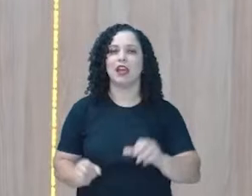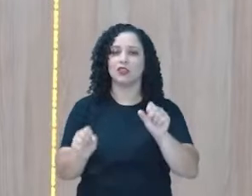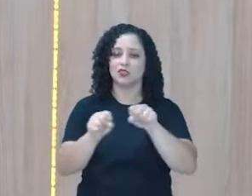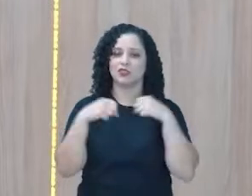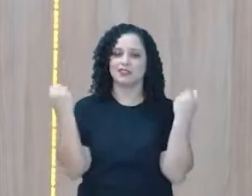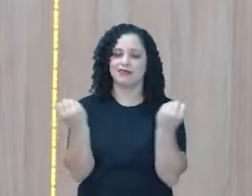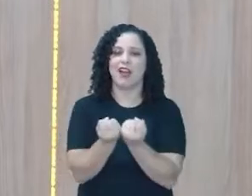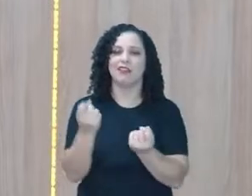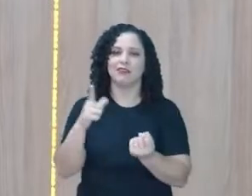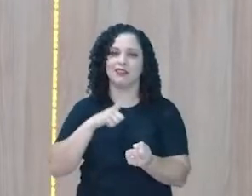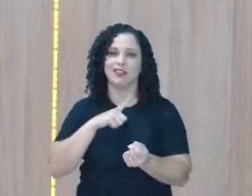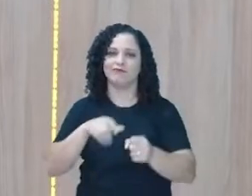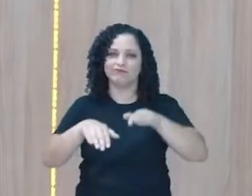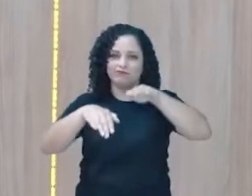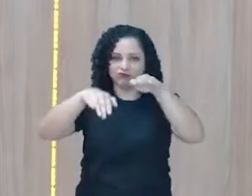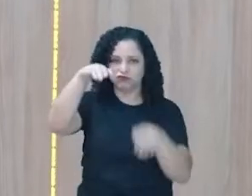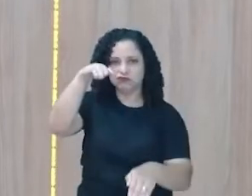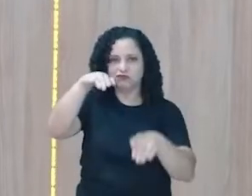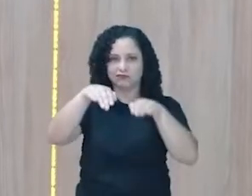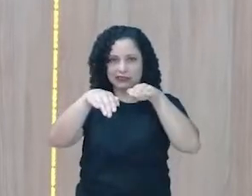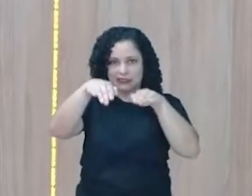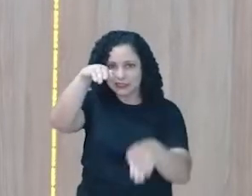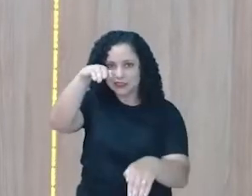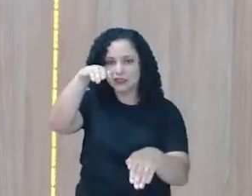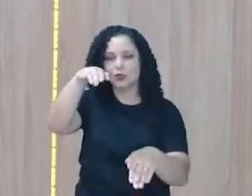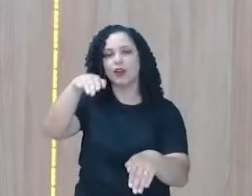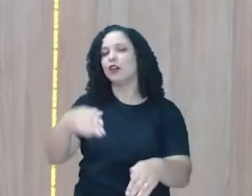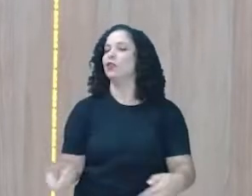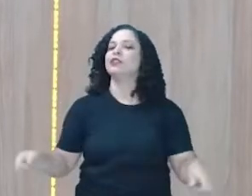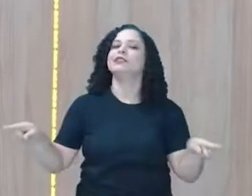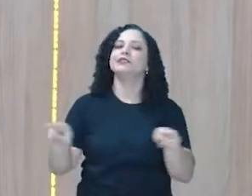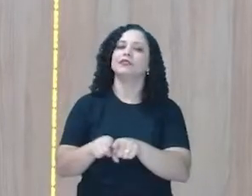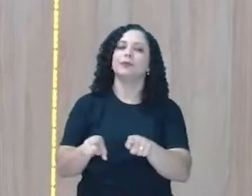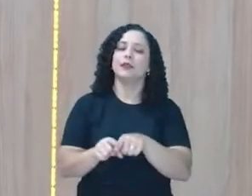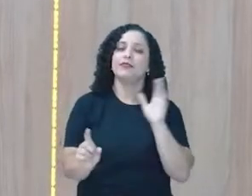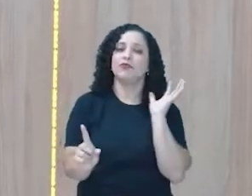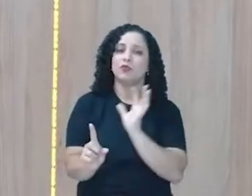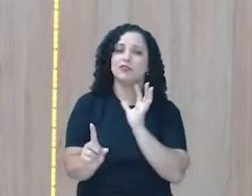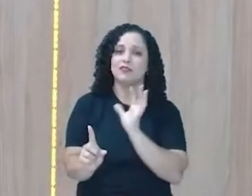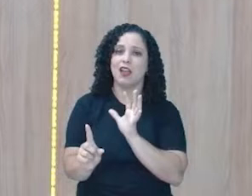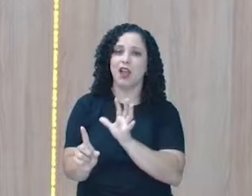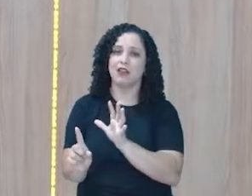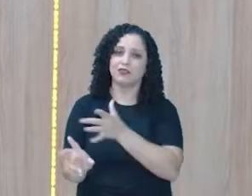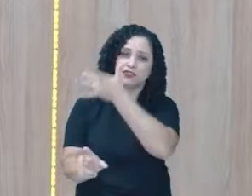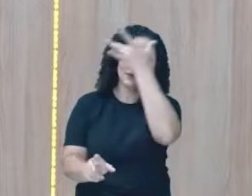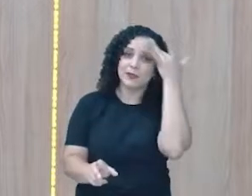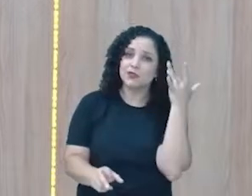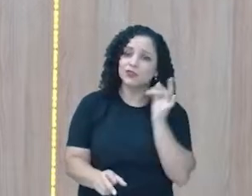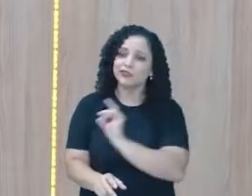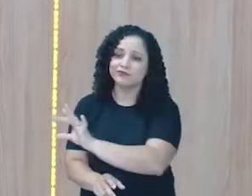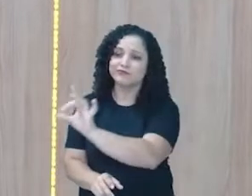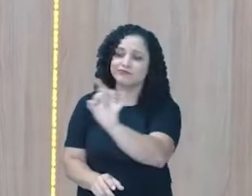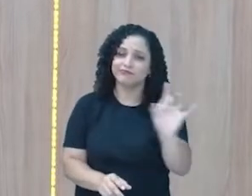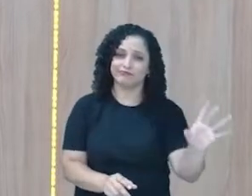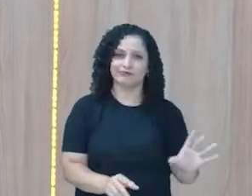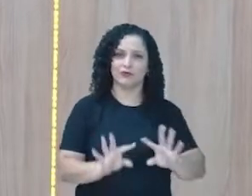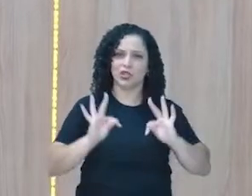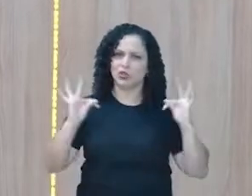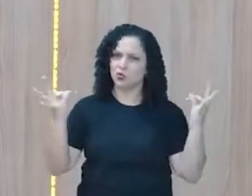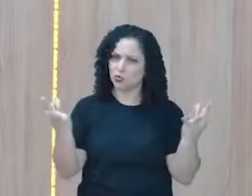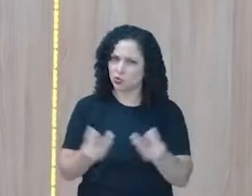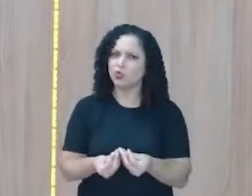sociedade mais desigual, né? E também afeta a qualidade de vida dos seres humanos, né? Isso tudo é